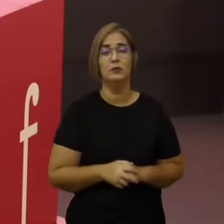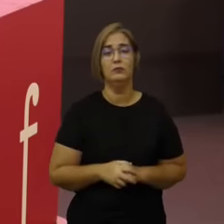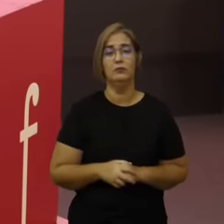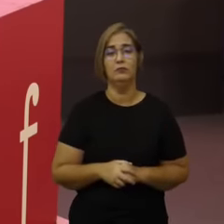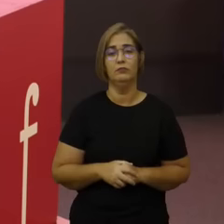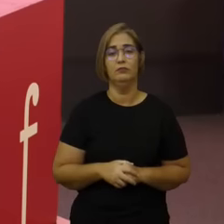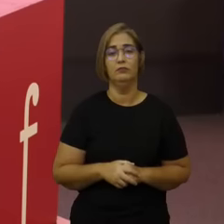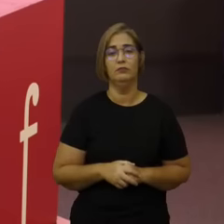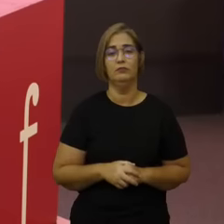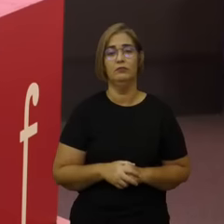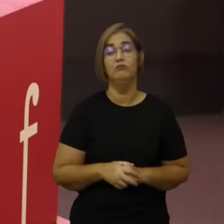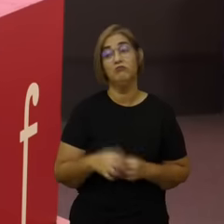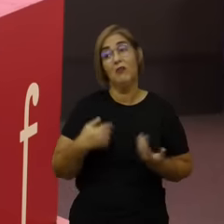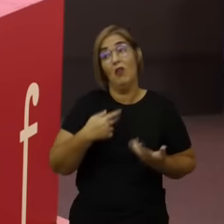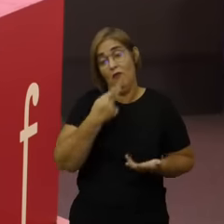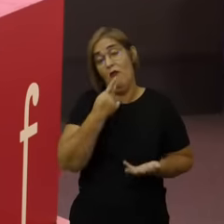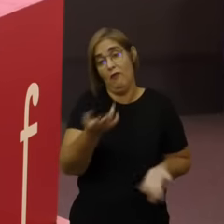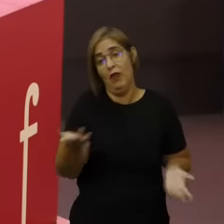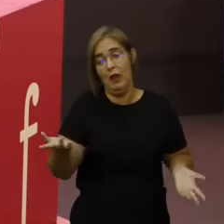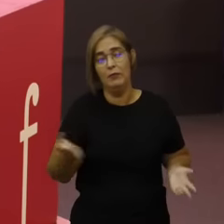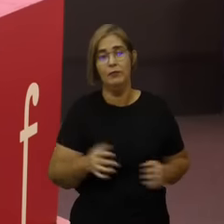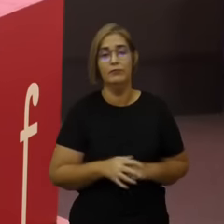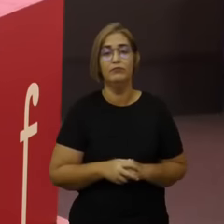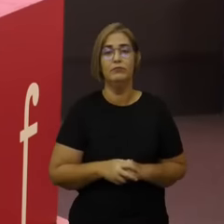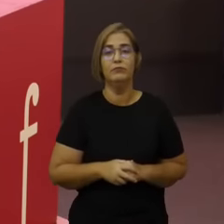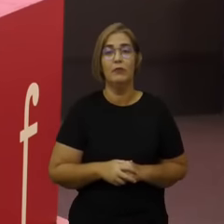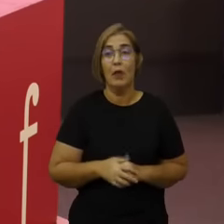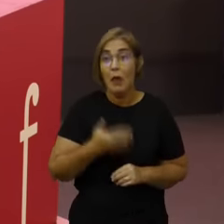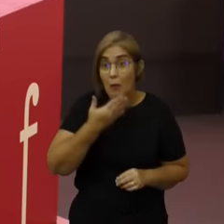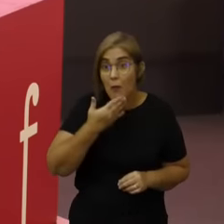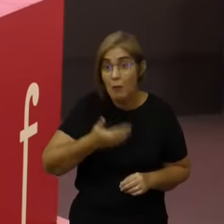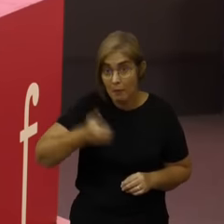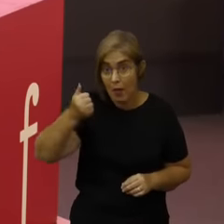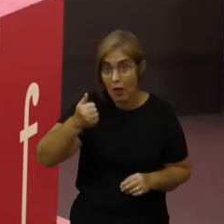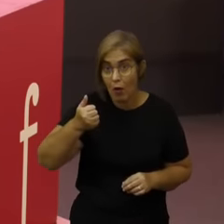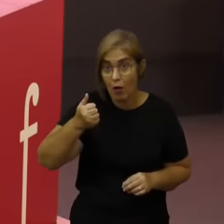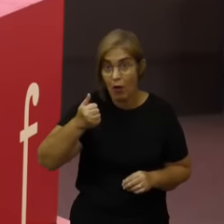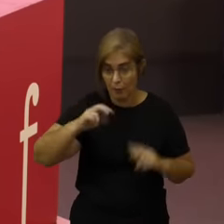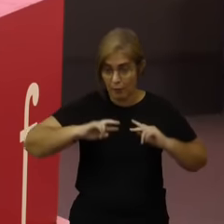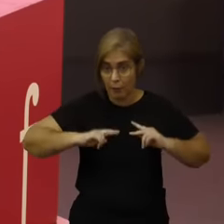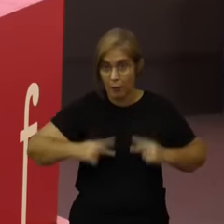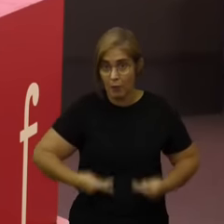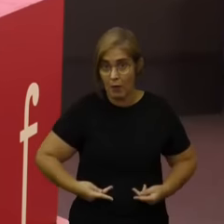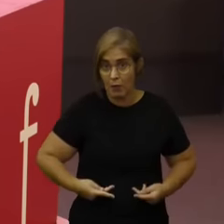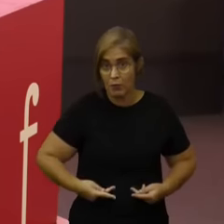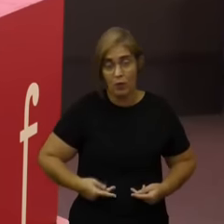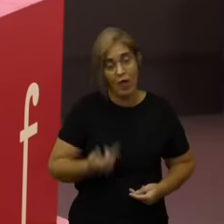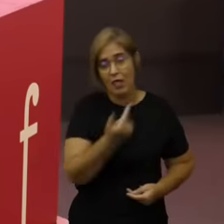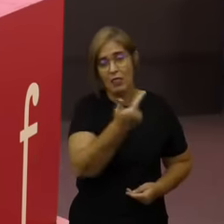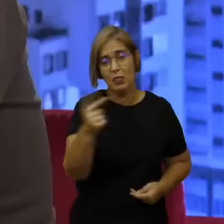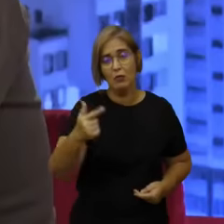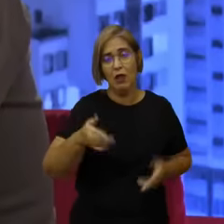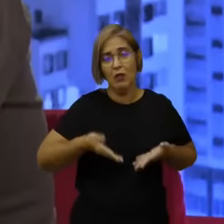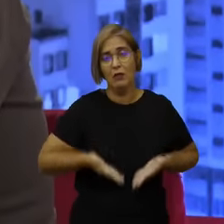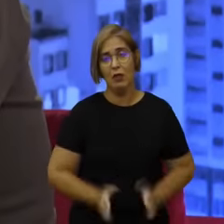eh eu direi: "Melhor para o homem seria não ter nascido".